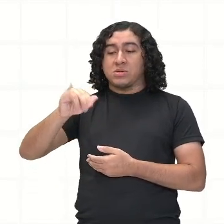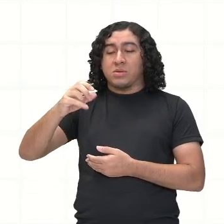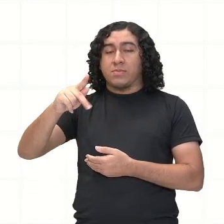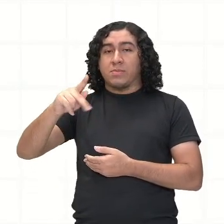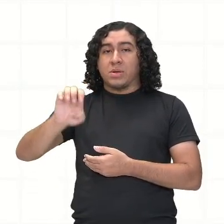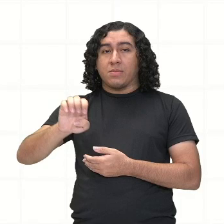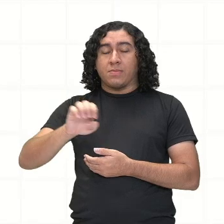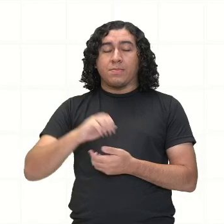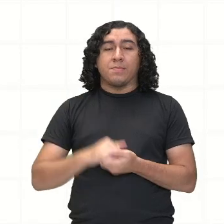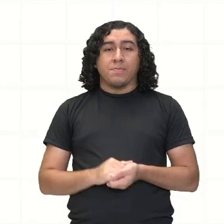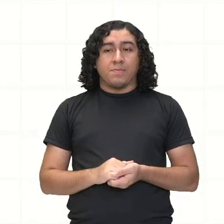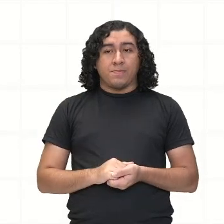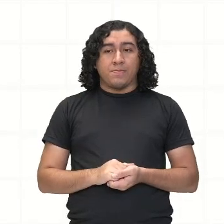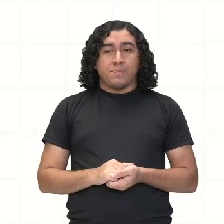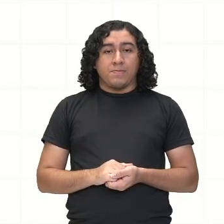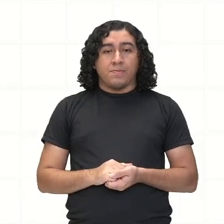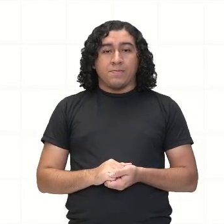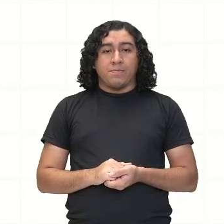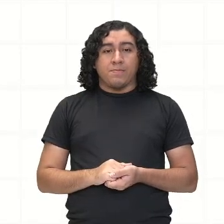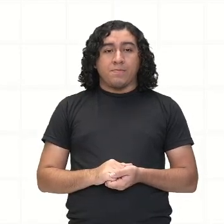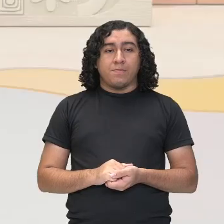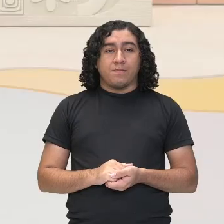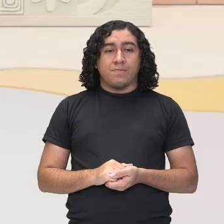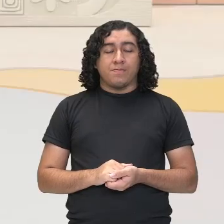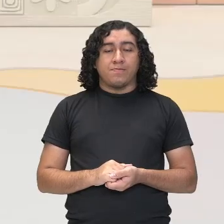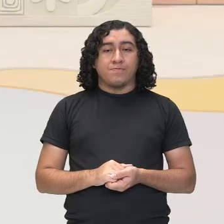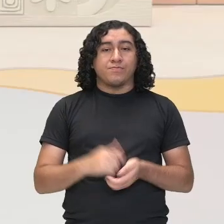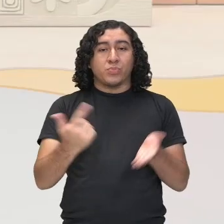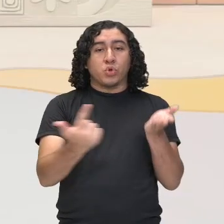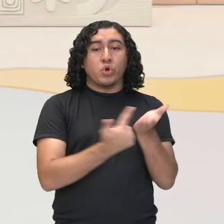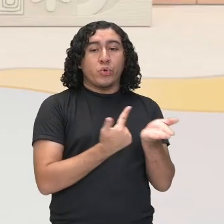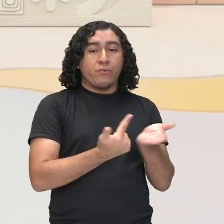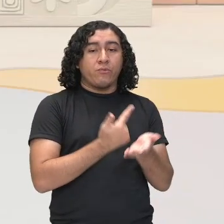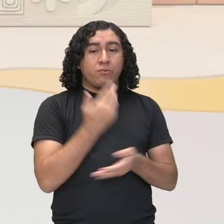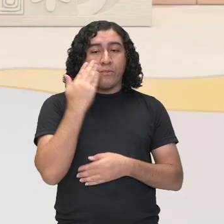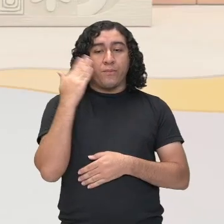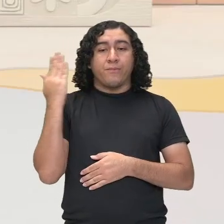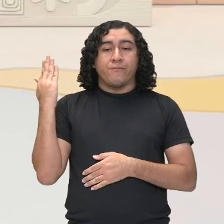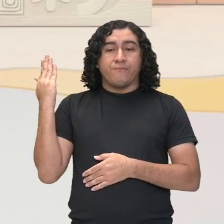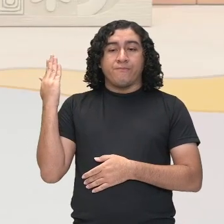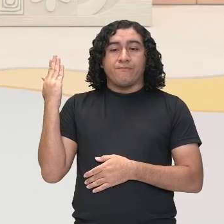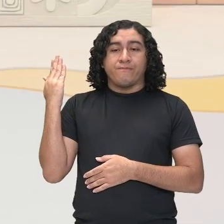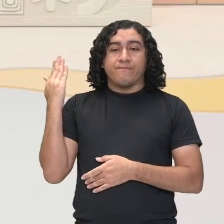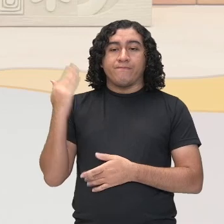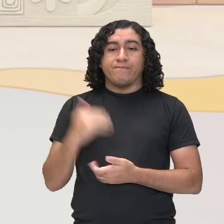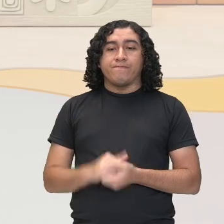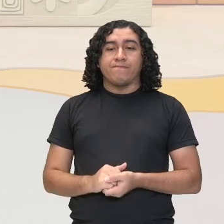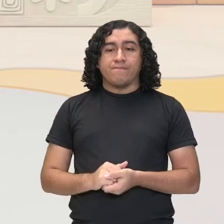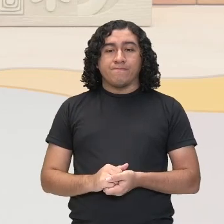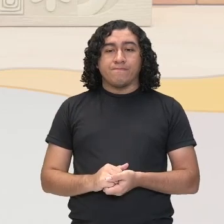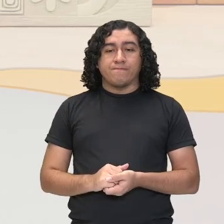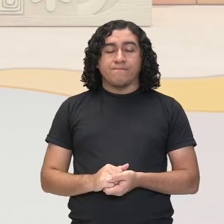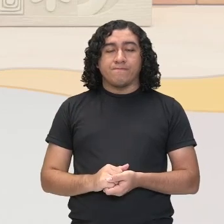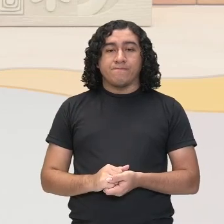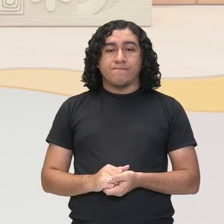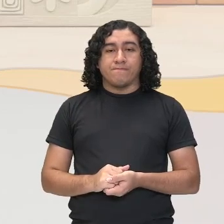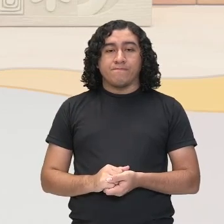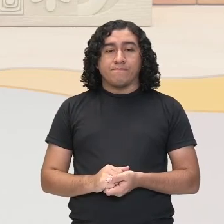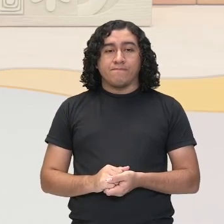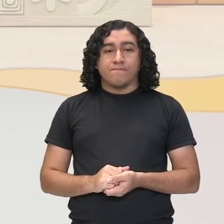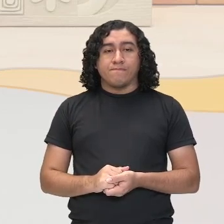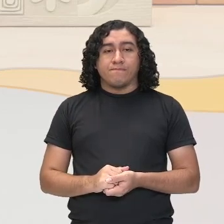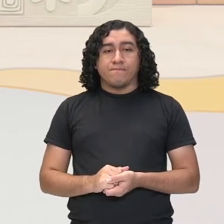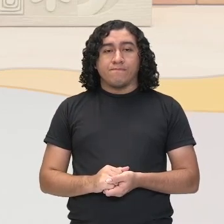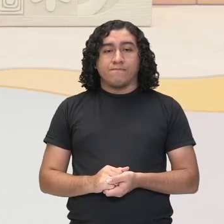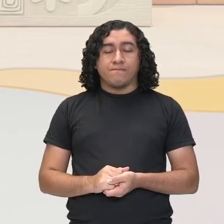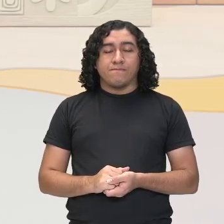né? Eu trouxe aqui a capa do livro O Príncipe, de Maquiavel. Este homem aí muito bonito é o